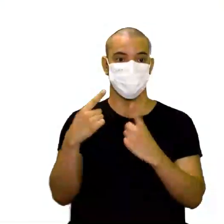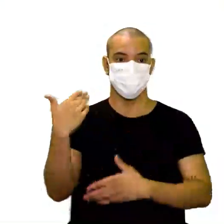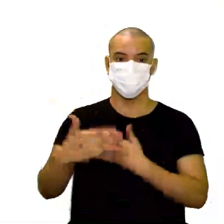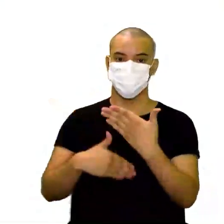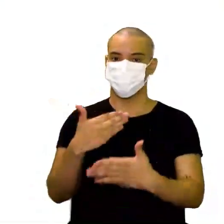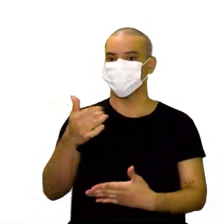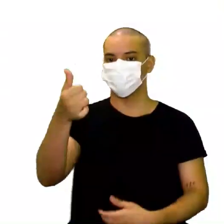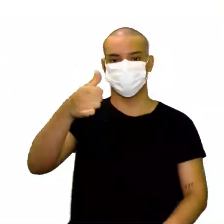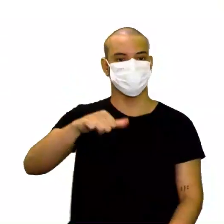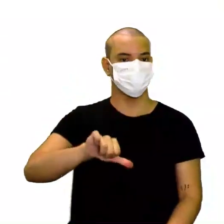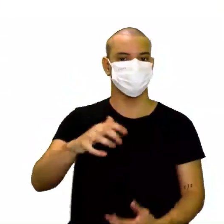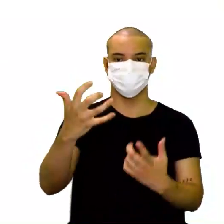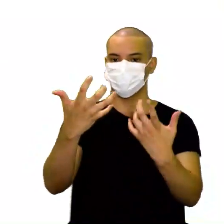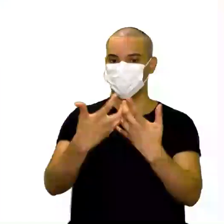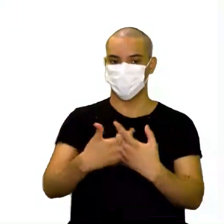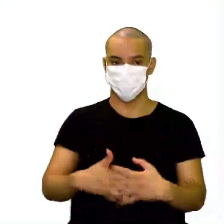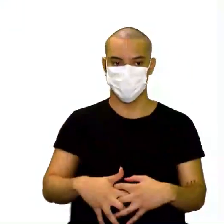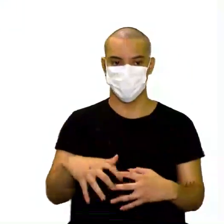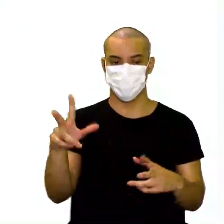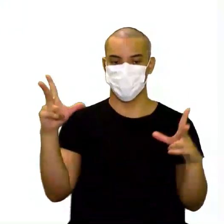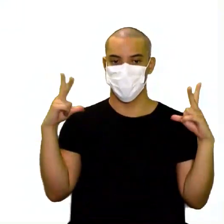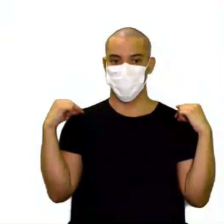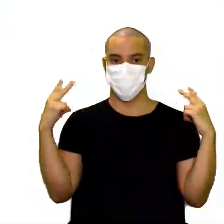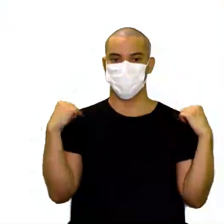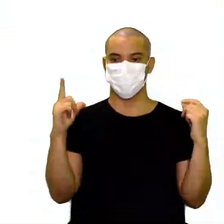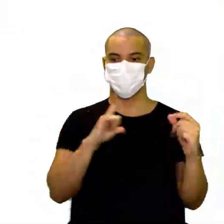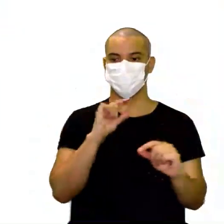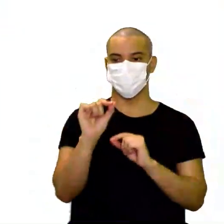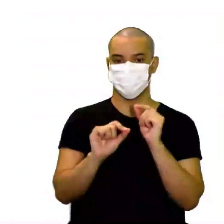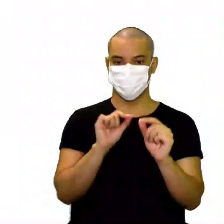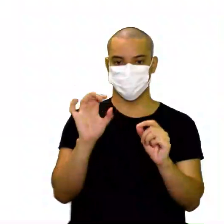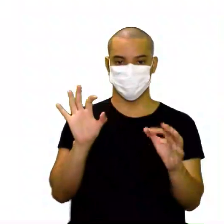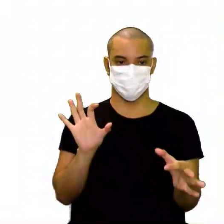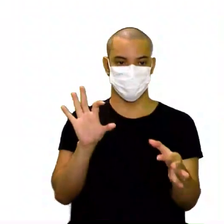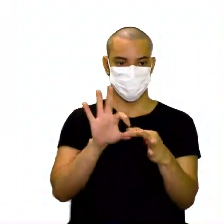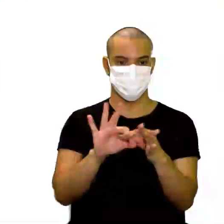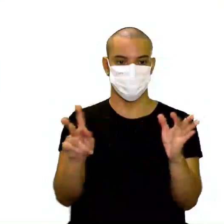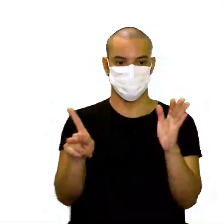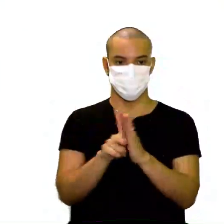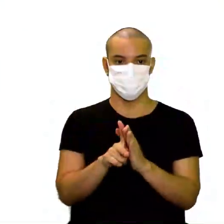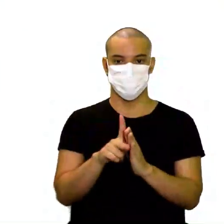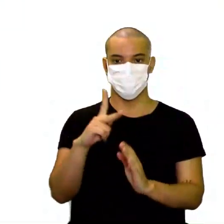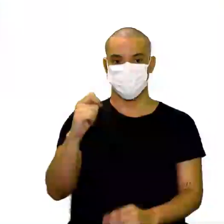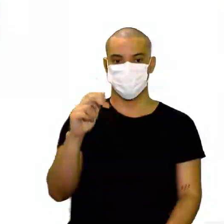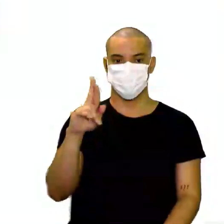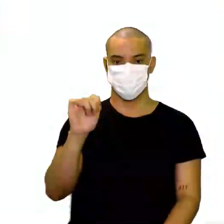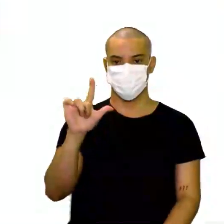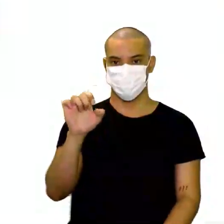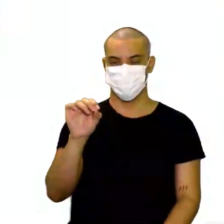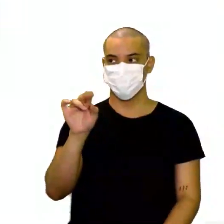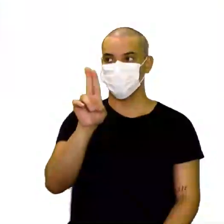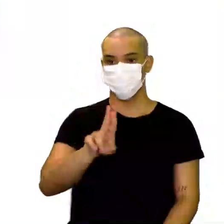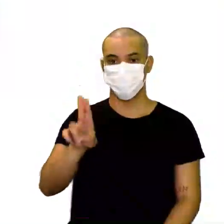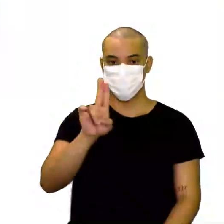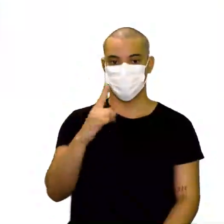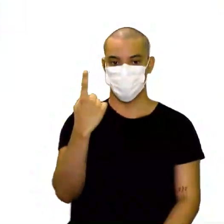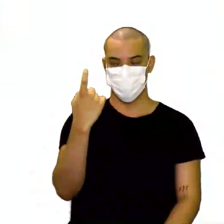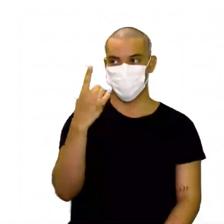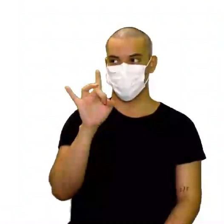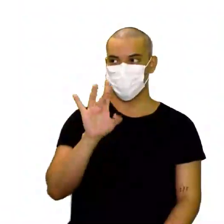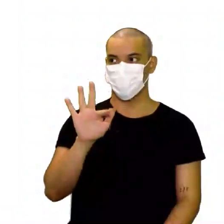mau funcionamento, o motorista passou a conectá-los em paralelo, usando apenas